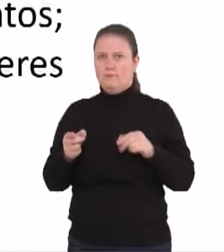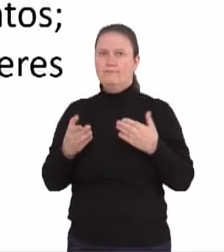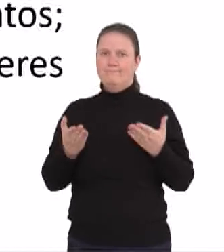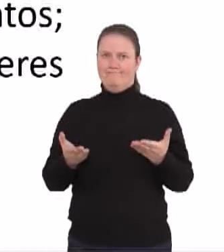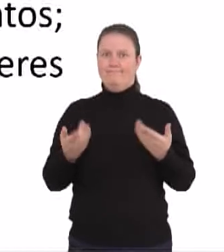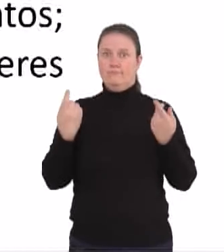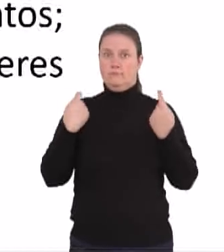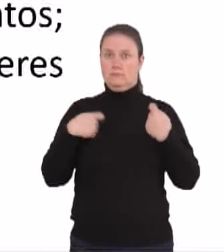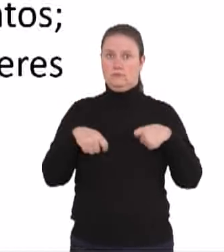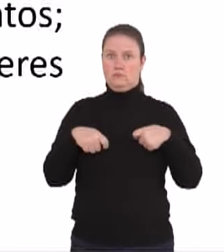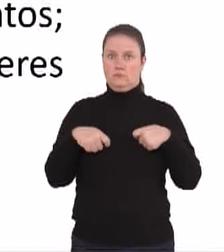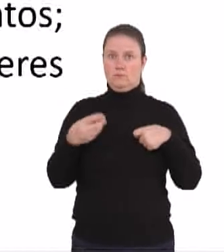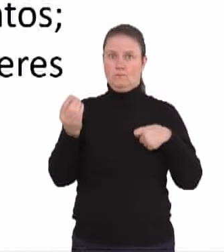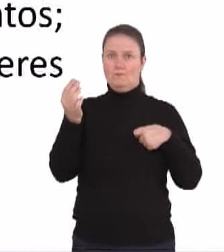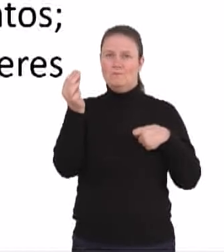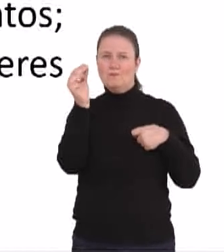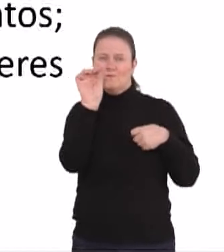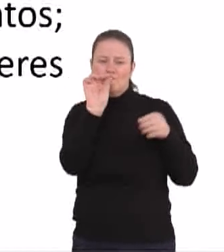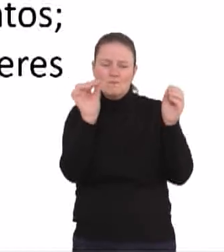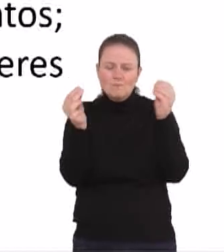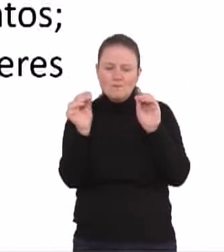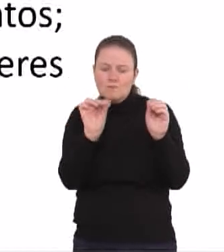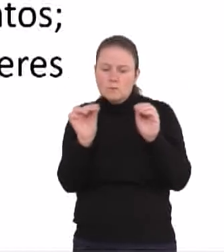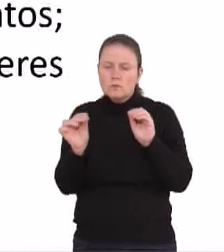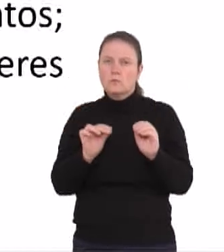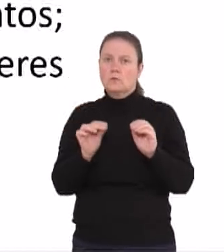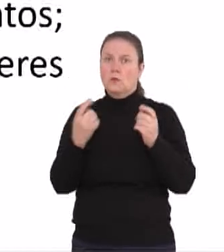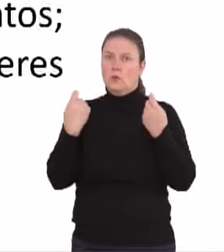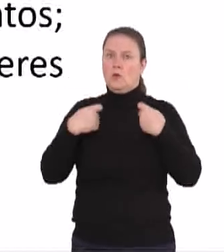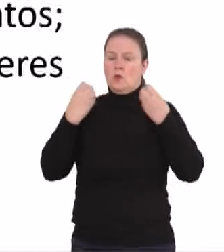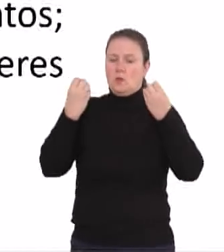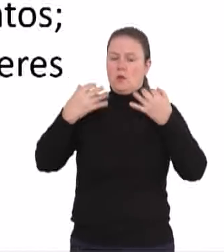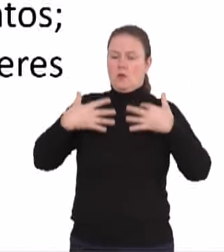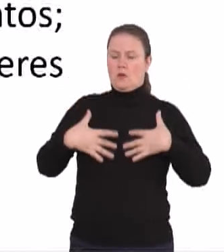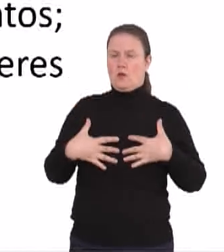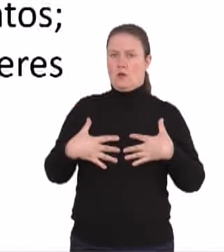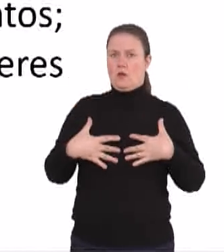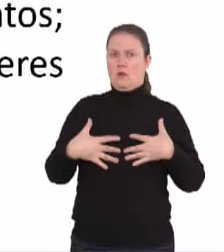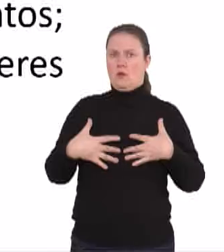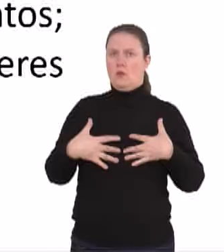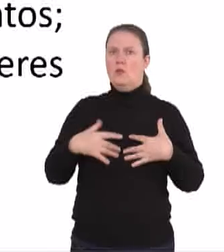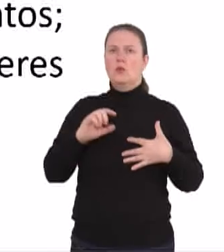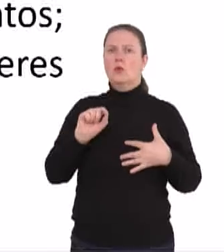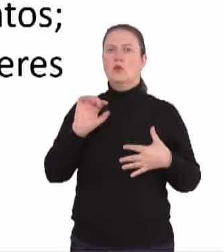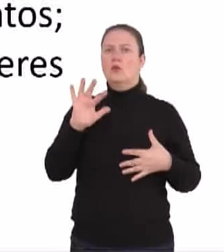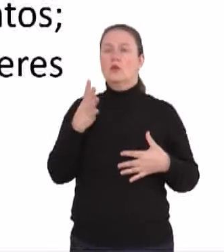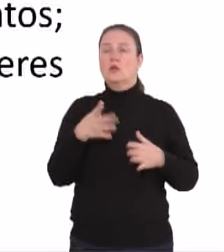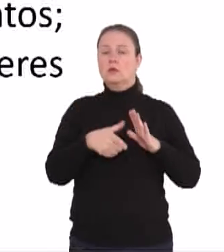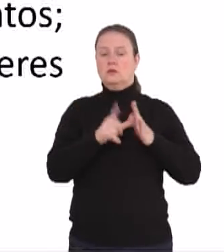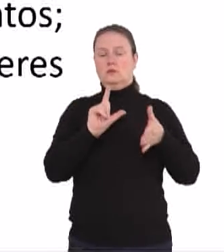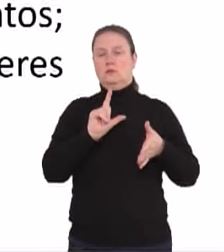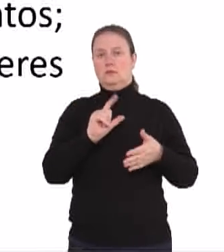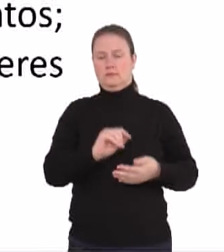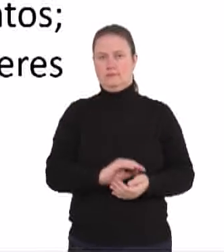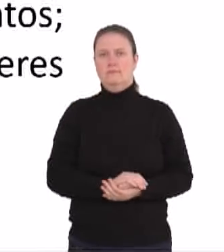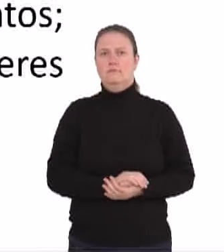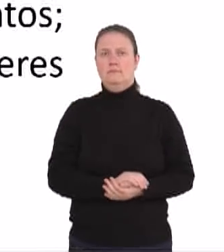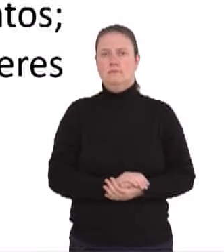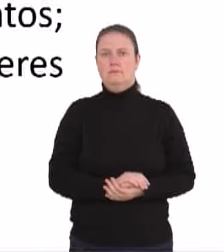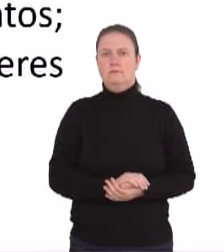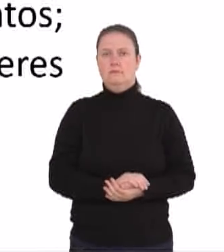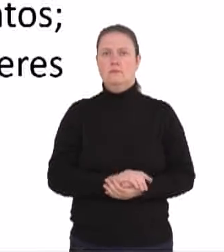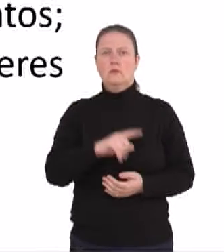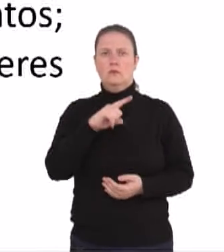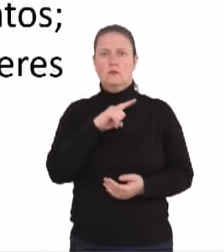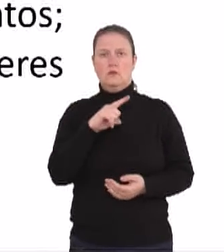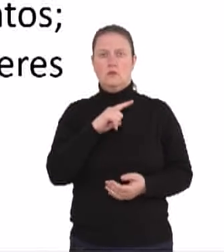quando eu preciso de explicar uma situação anterior, né? Então, aqui primeiro foi mencionado o nome Core, que é a